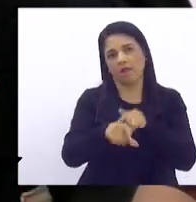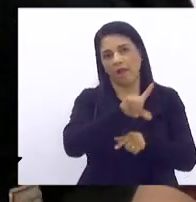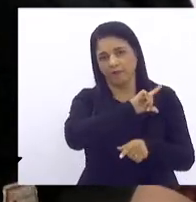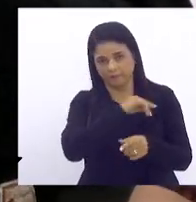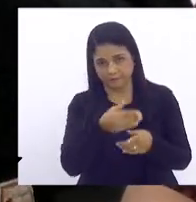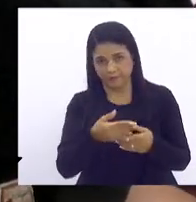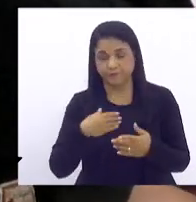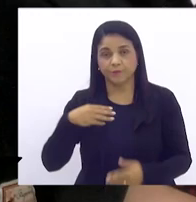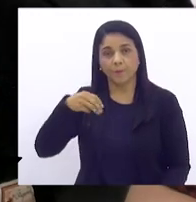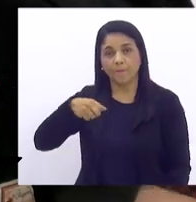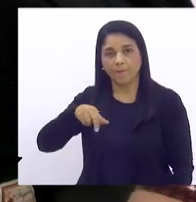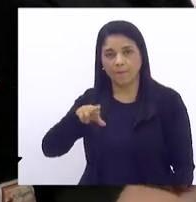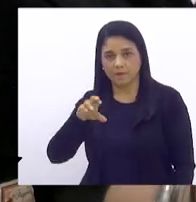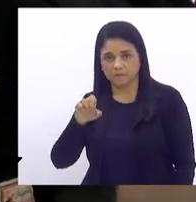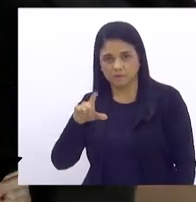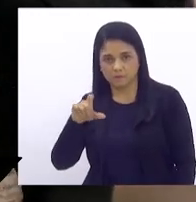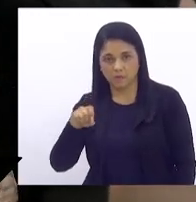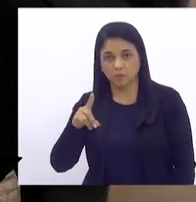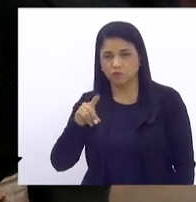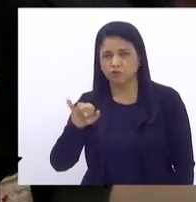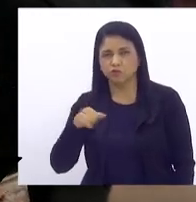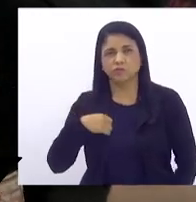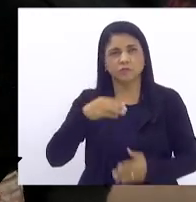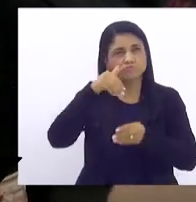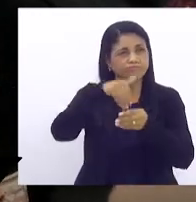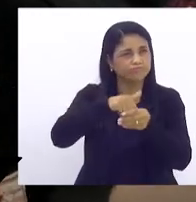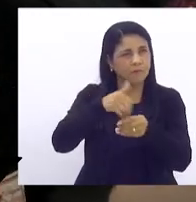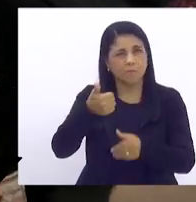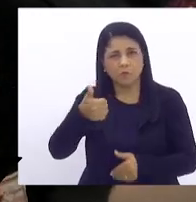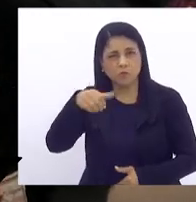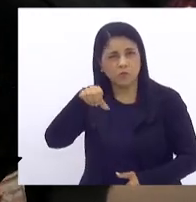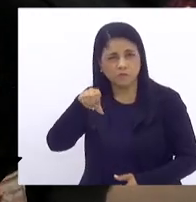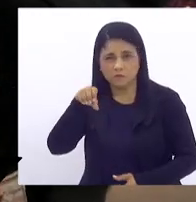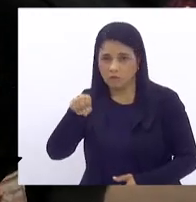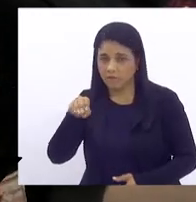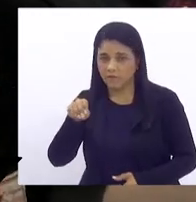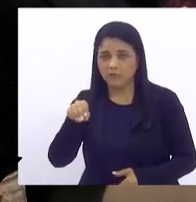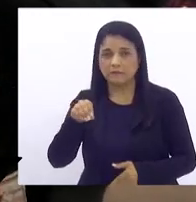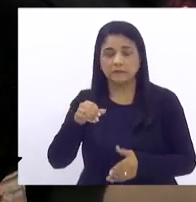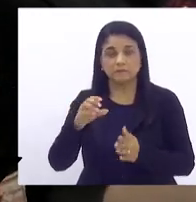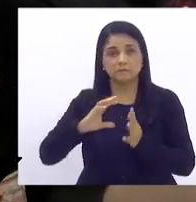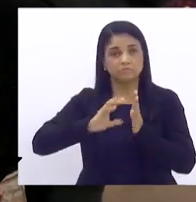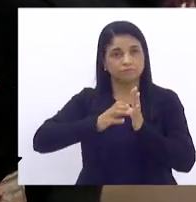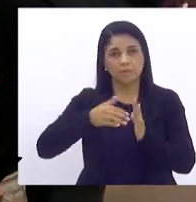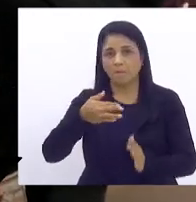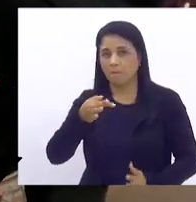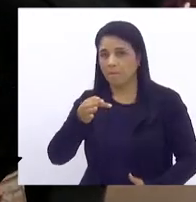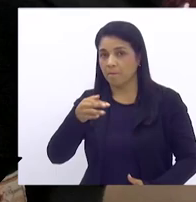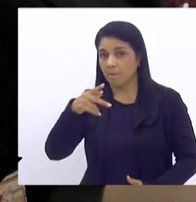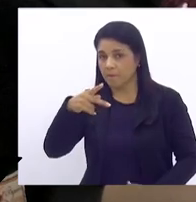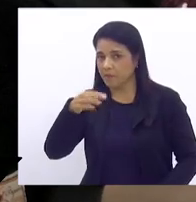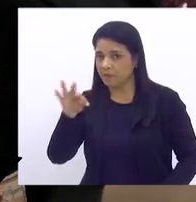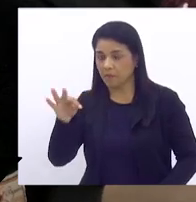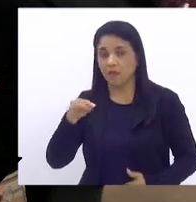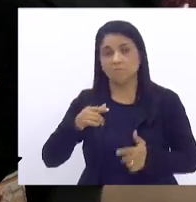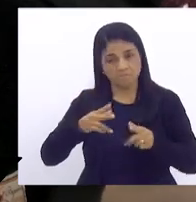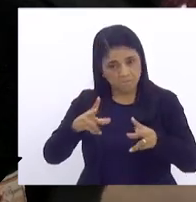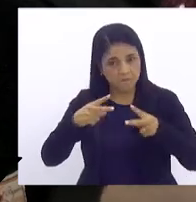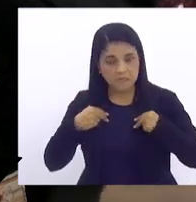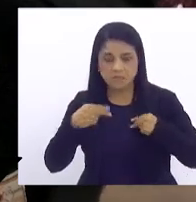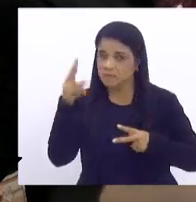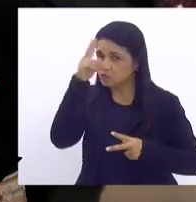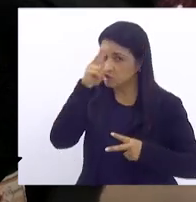foi eleito, se eu não me engano, em 1990, é um dos precursores do PT aqui na Assembleia Legislativa, um militante histórico